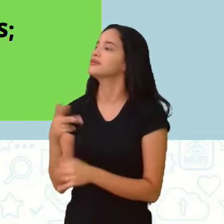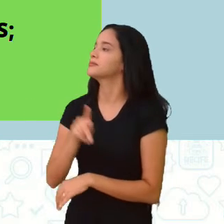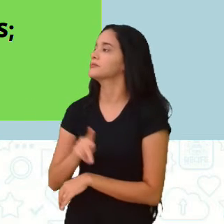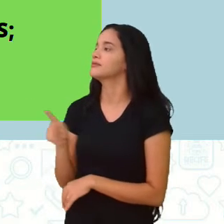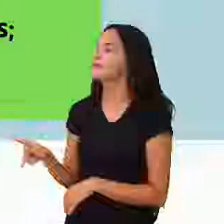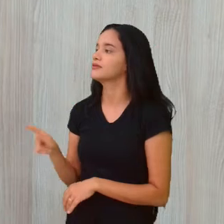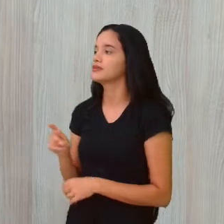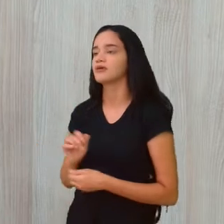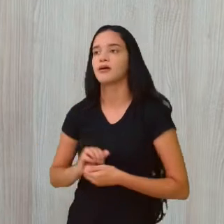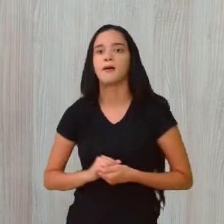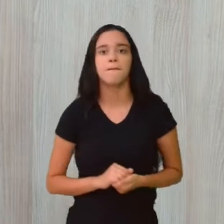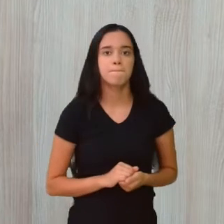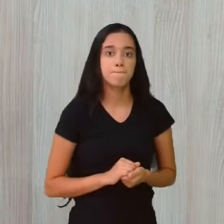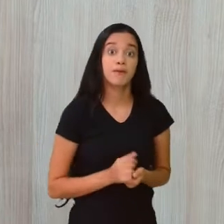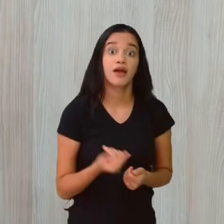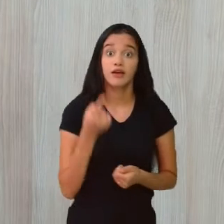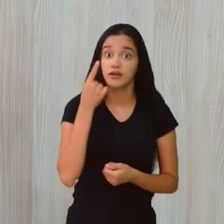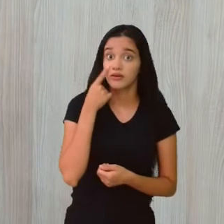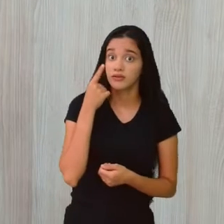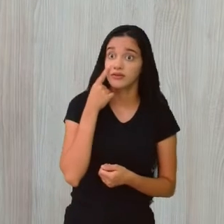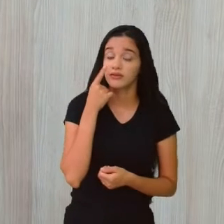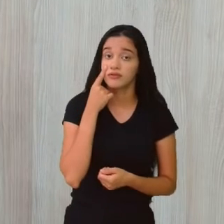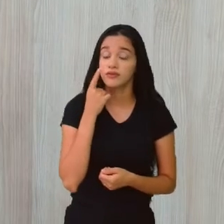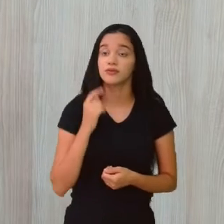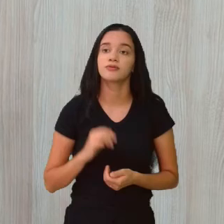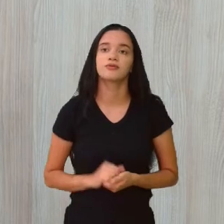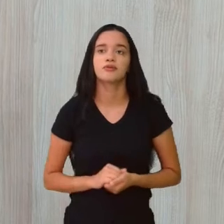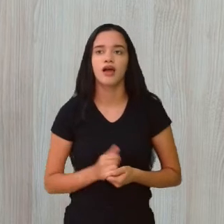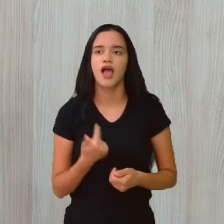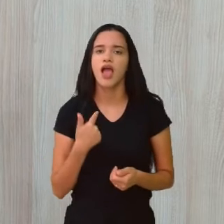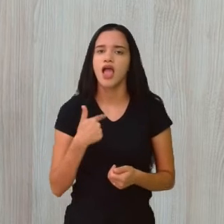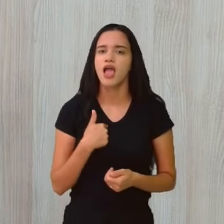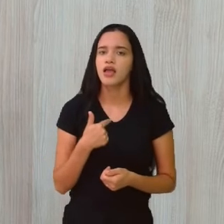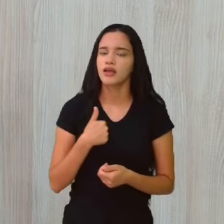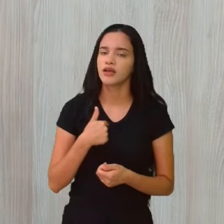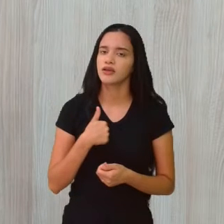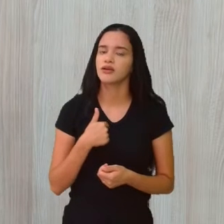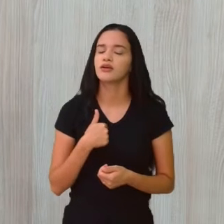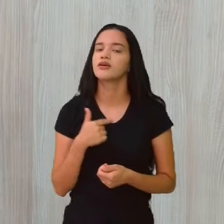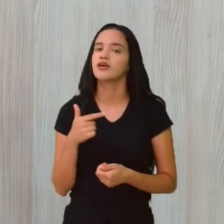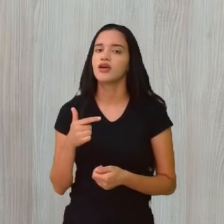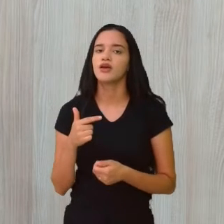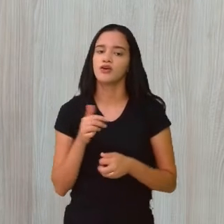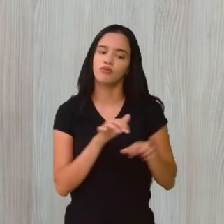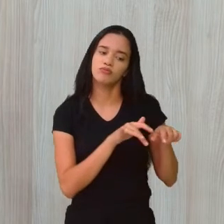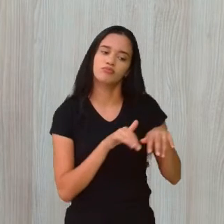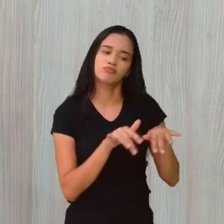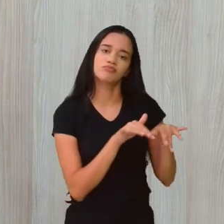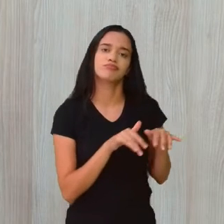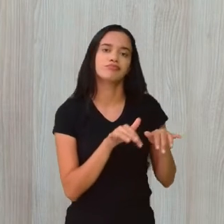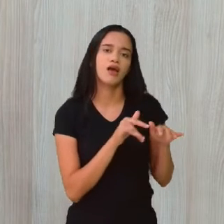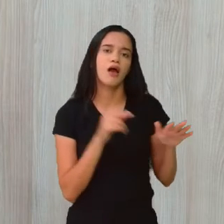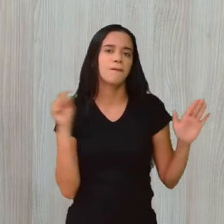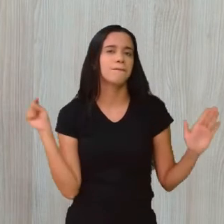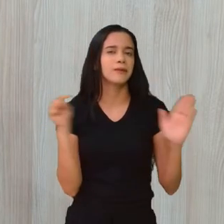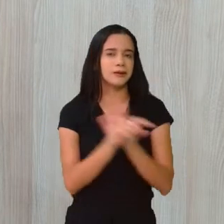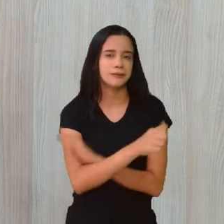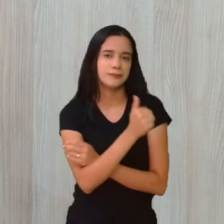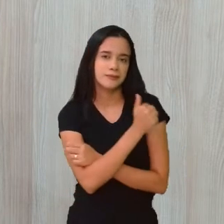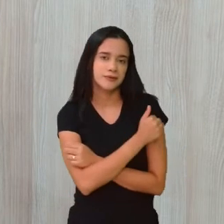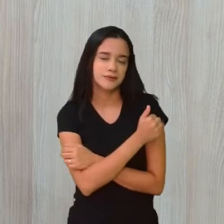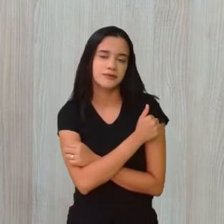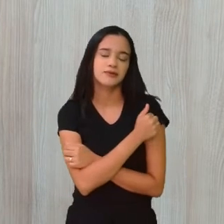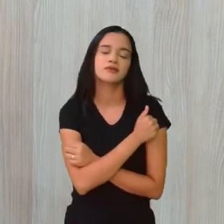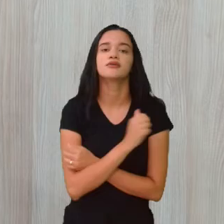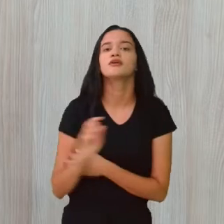Isabel? Pois é, professora Cláudia. Veja a questão aí, pessoal. Eu até coloquei aqui, professora Cláudia, uma questão para os alunos, né?